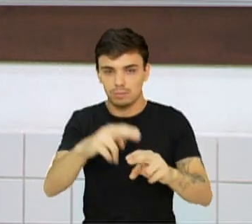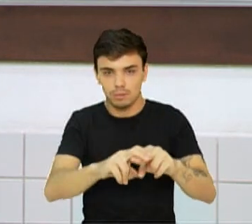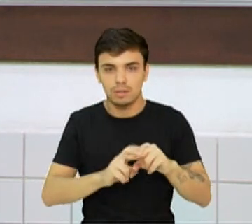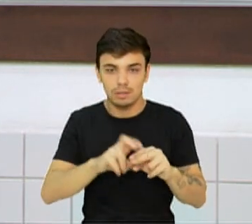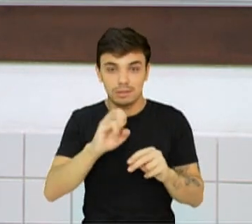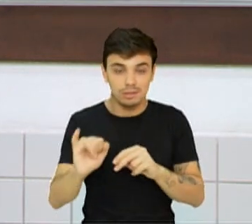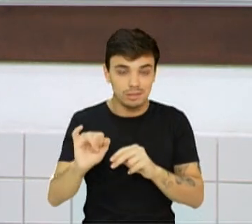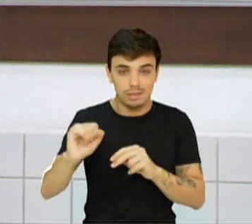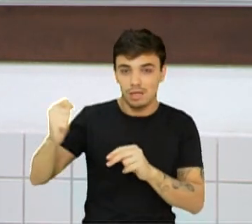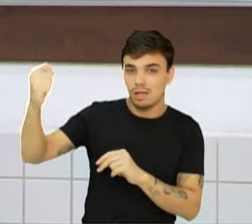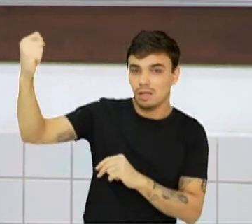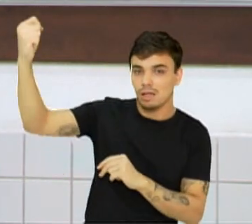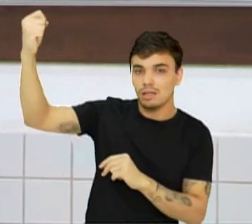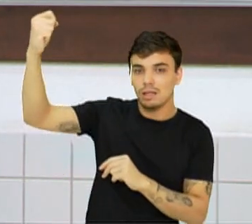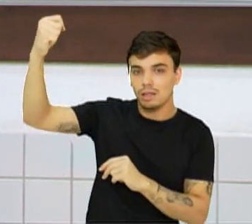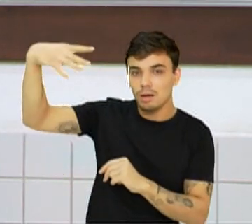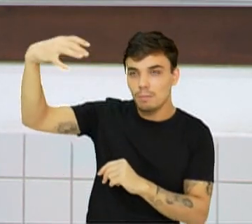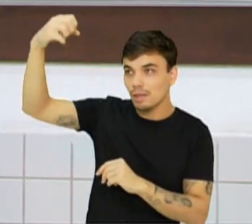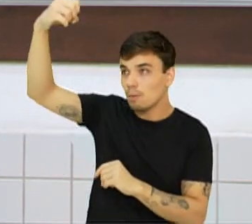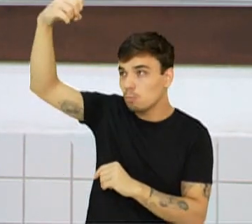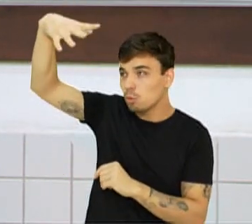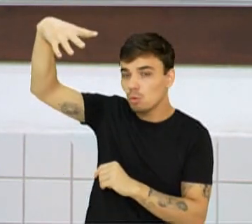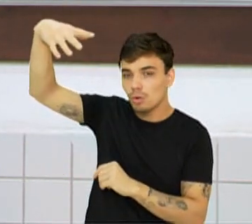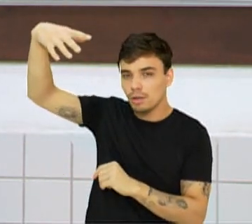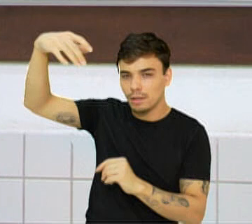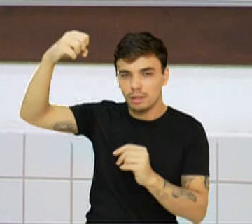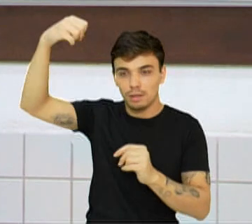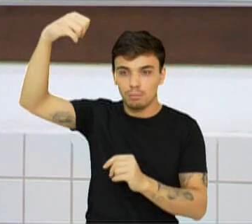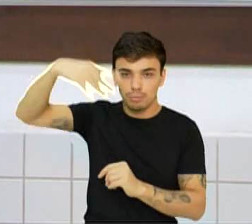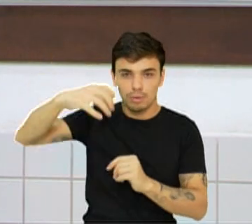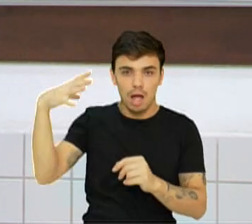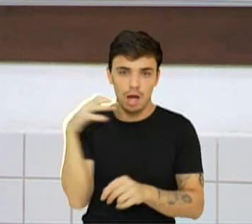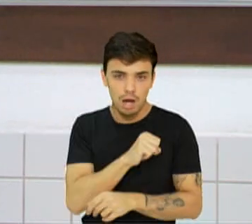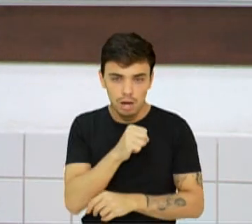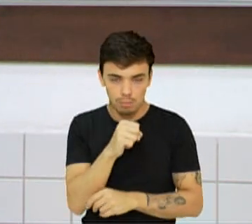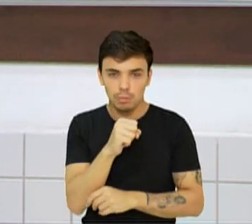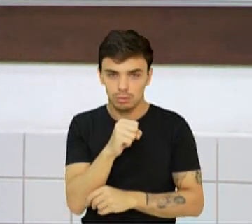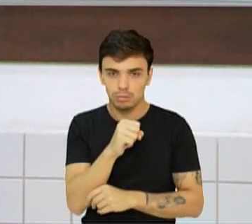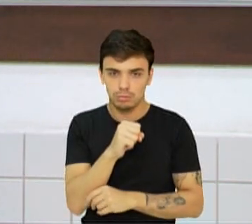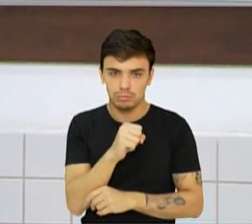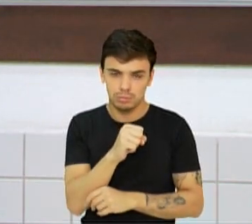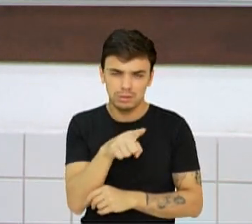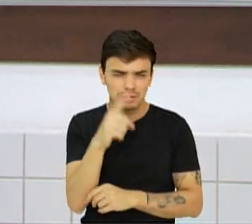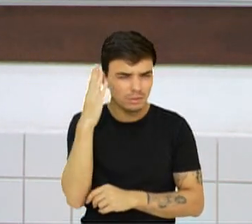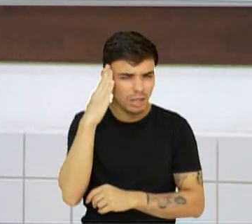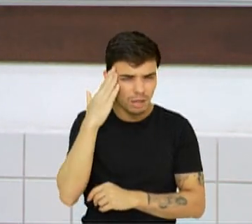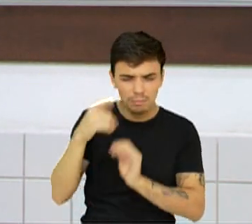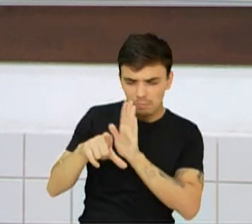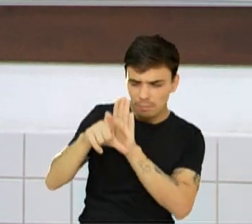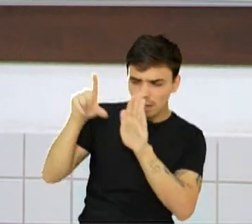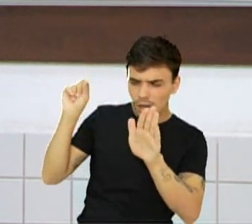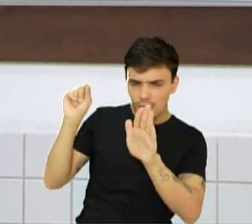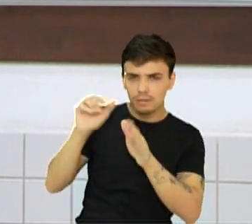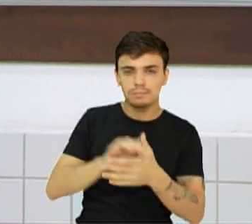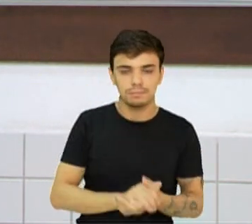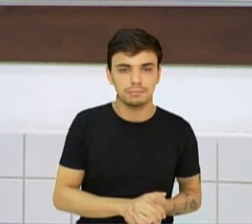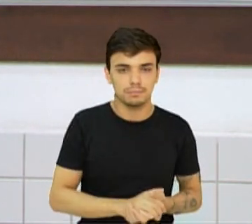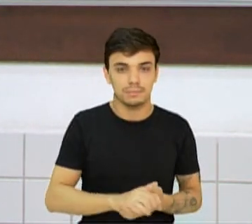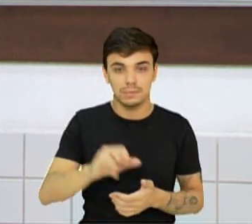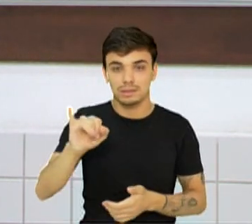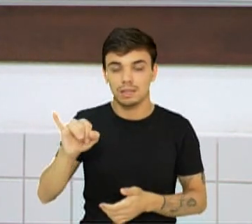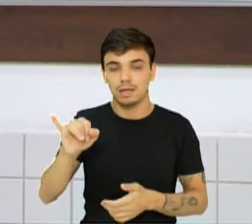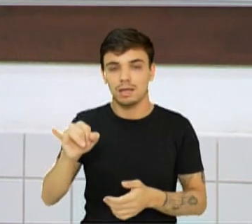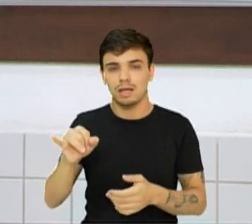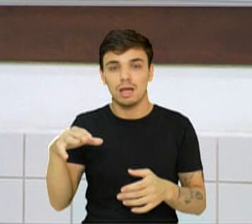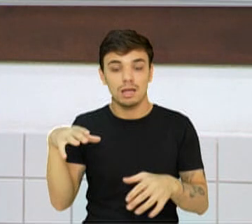uma lâmpada, e a lâmpada, você liga muito rápido a lâmpada, né? Aquelas lâmpadas antigas, incandescentes, queima